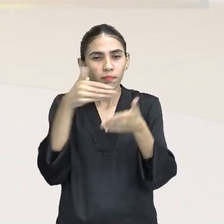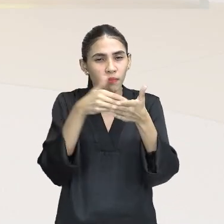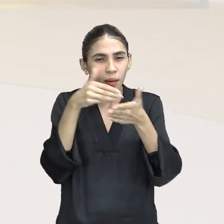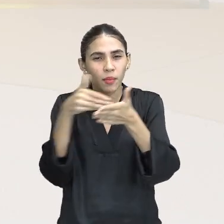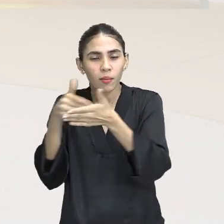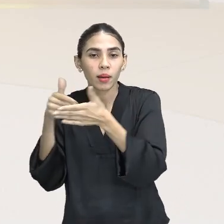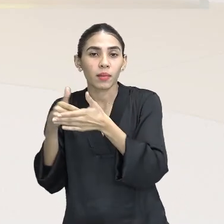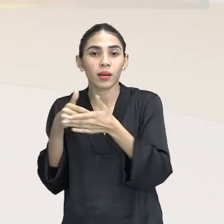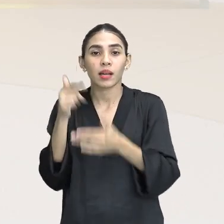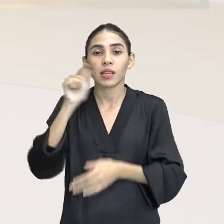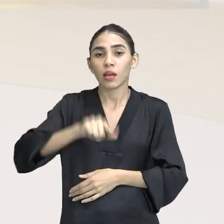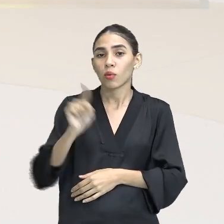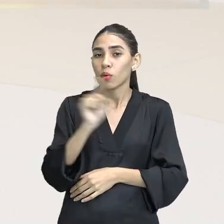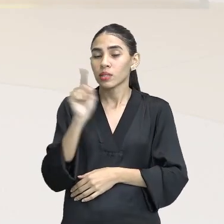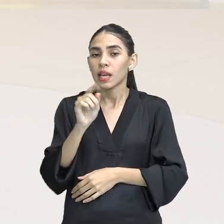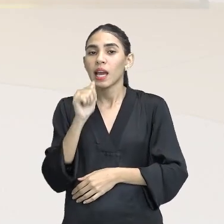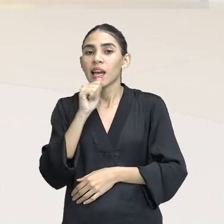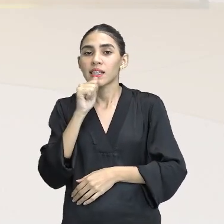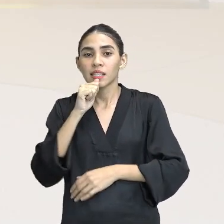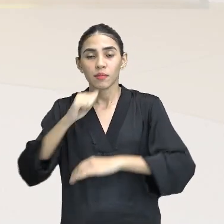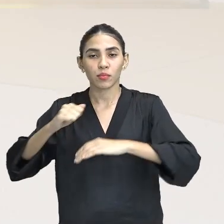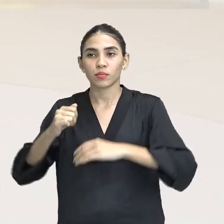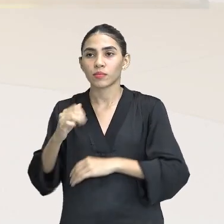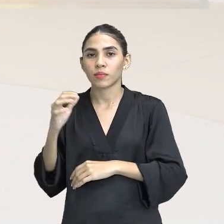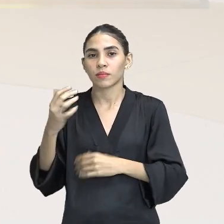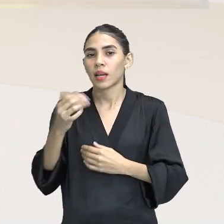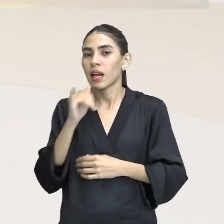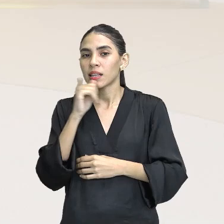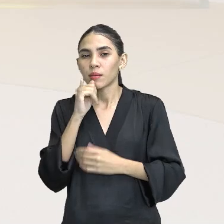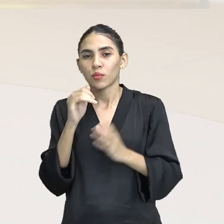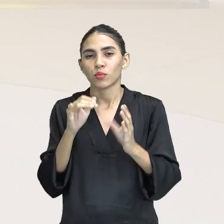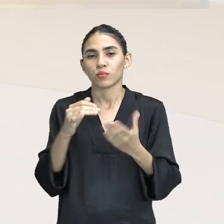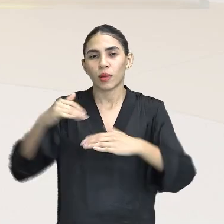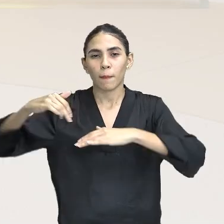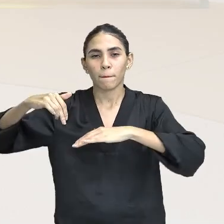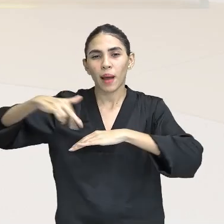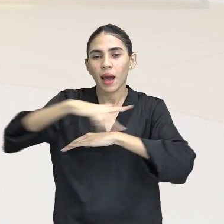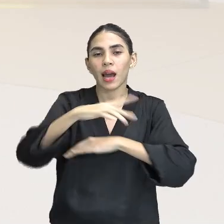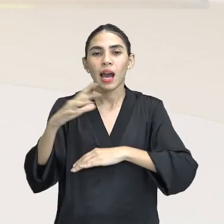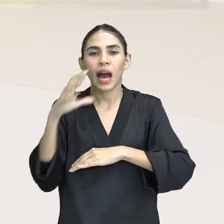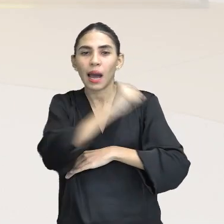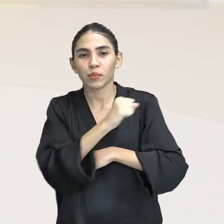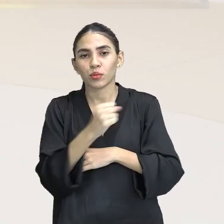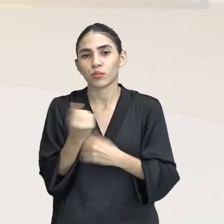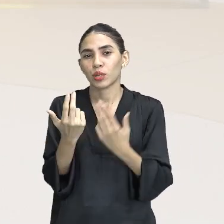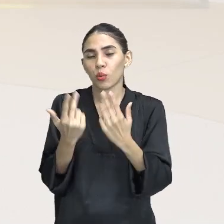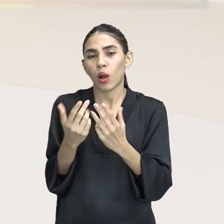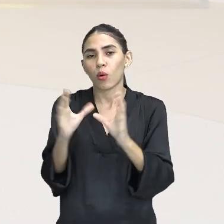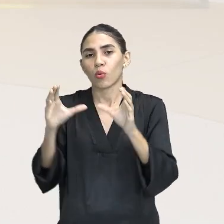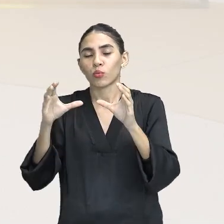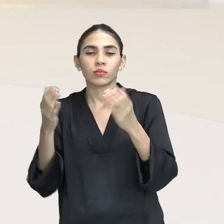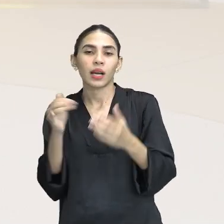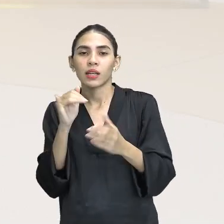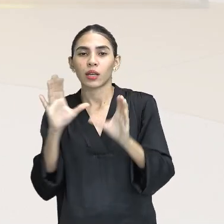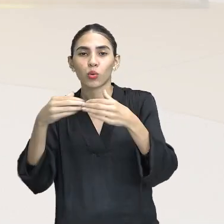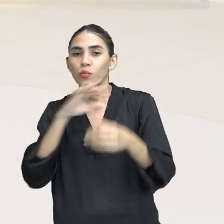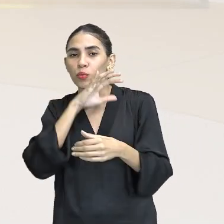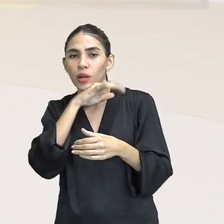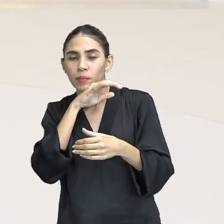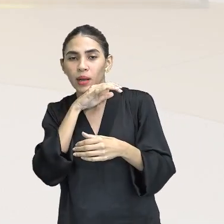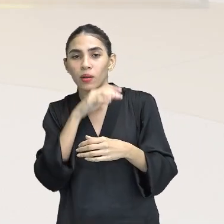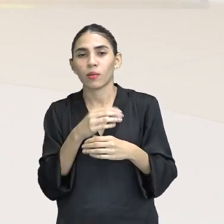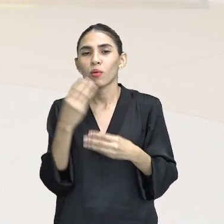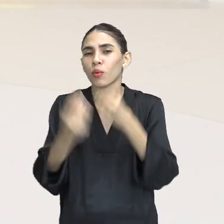não consegue correr, ter a velocidade de determinados animais. Como que esse ser humano ele vai transpor esse desafio? Como é